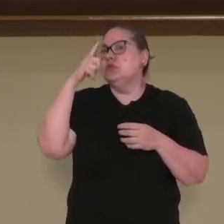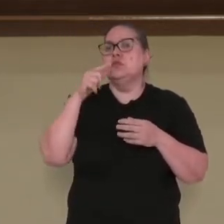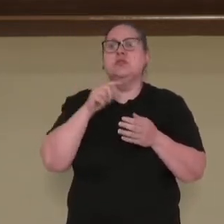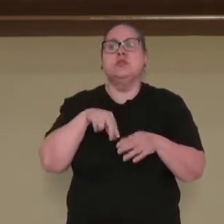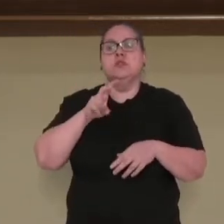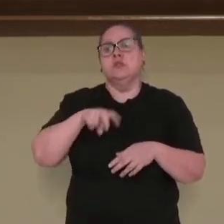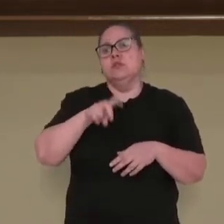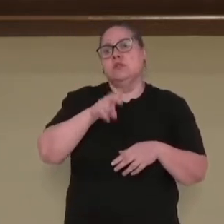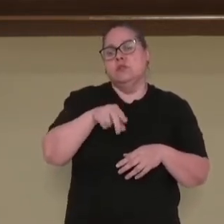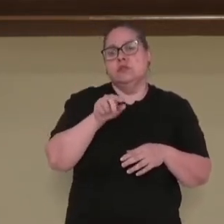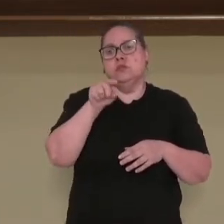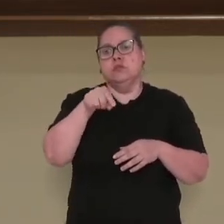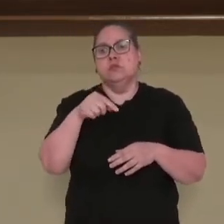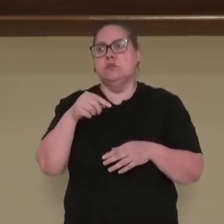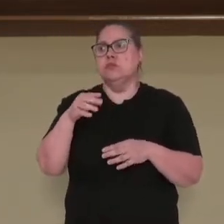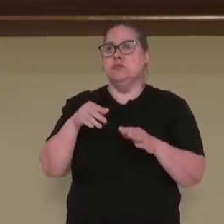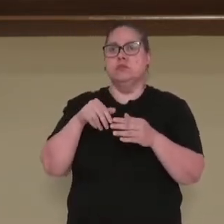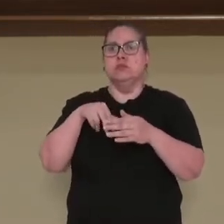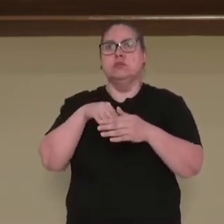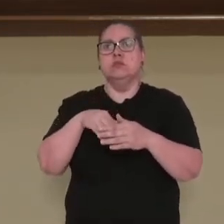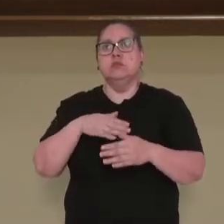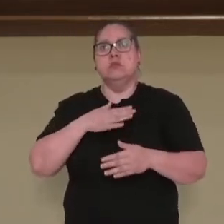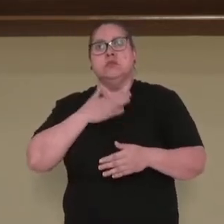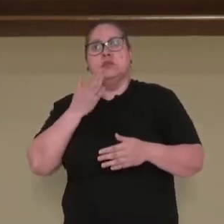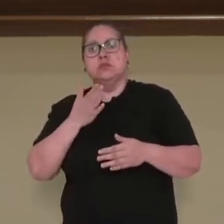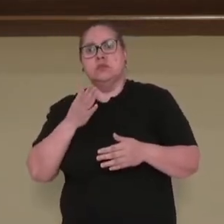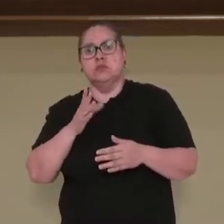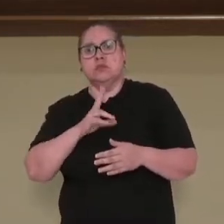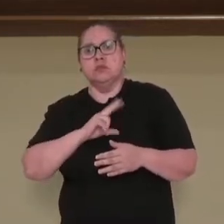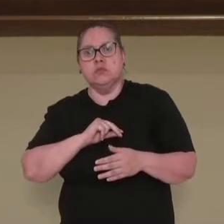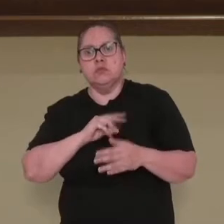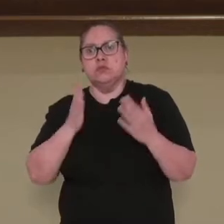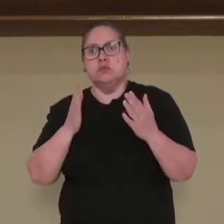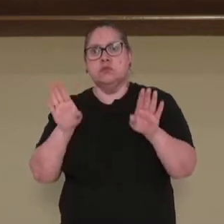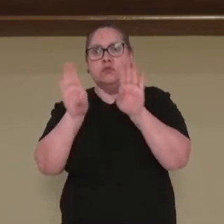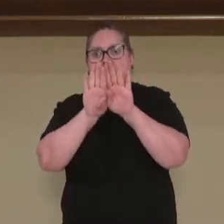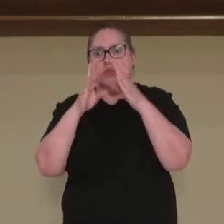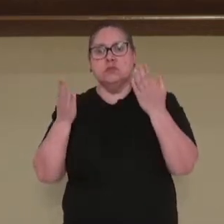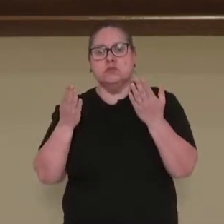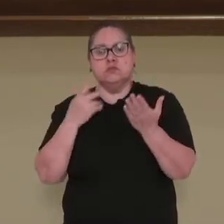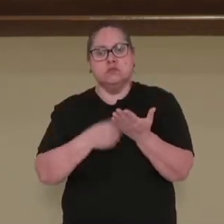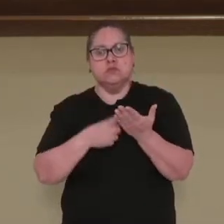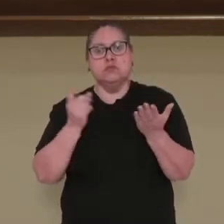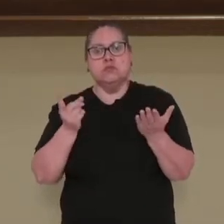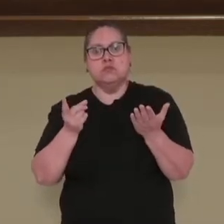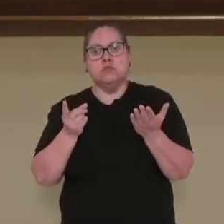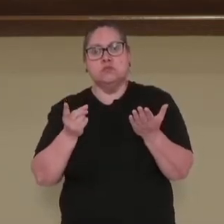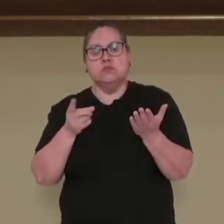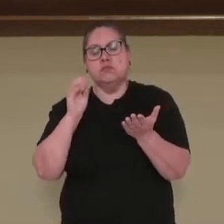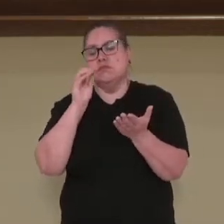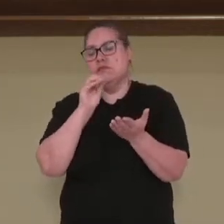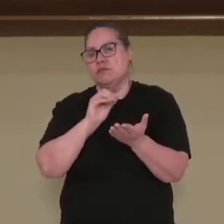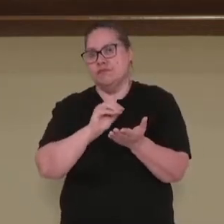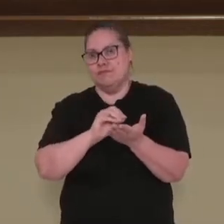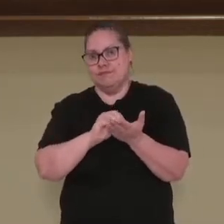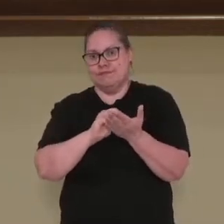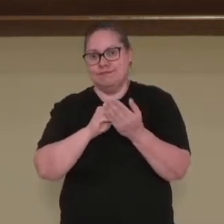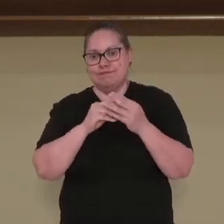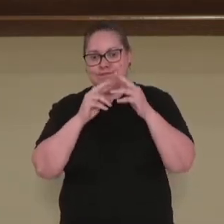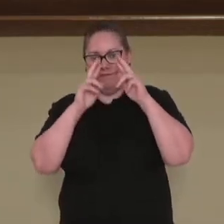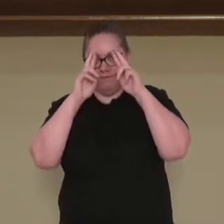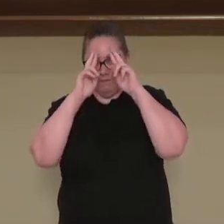o local e daí estava fechado, mesmo que eles tivessem marcado com vocês. Isso foi uma grande falta de respeito, tenho certeza